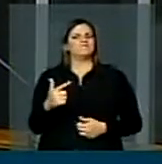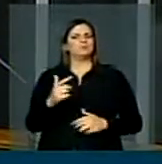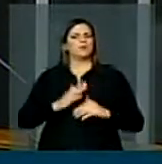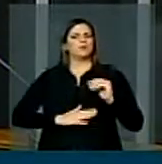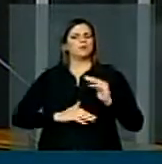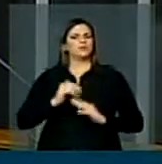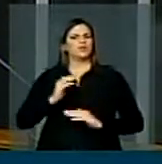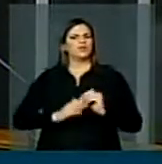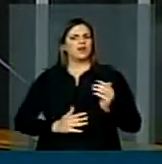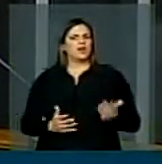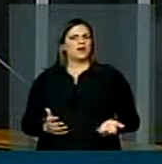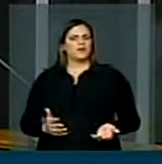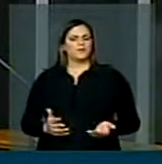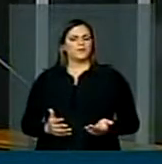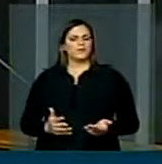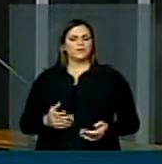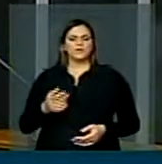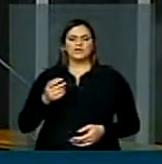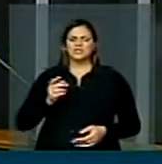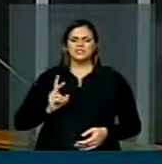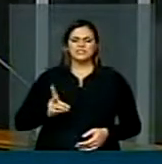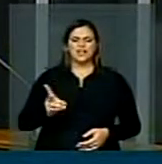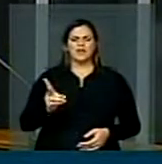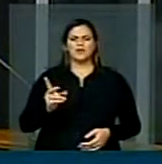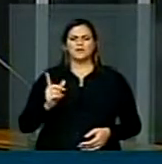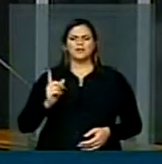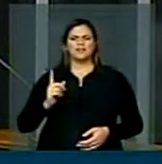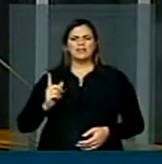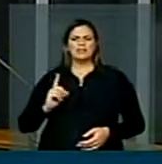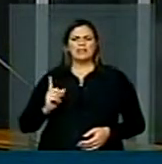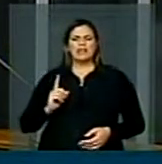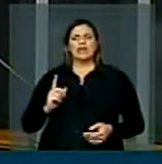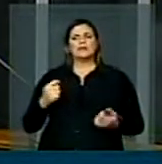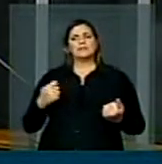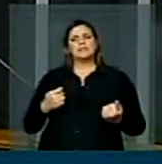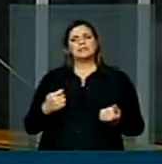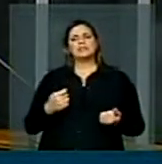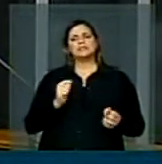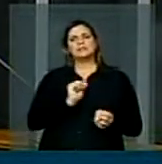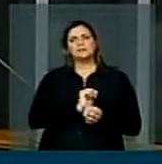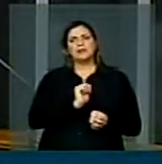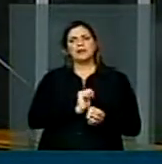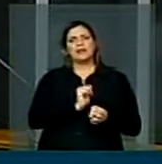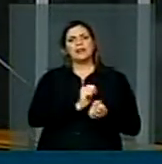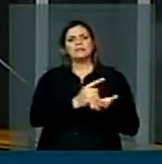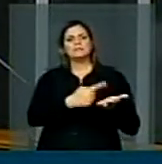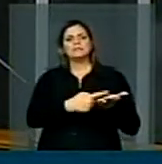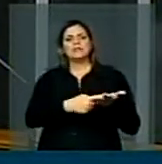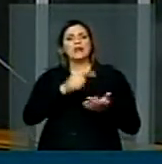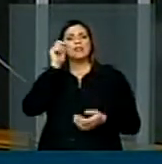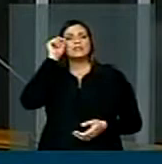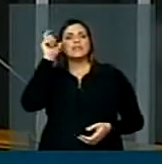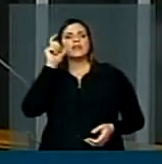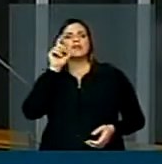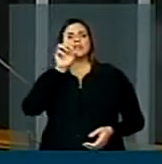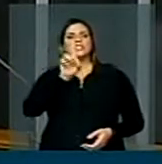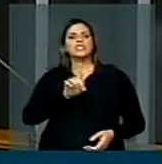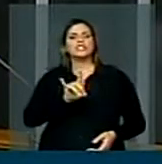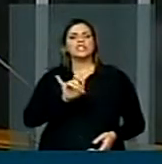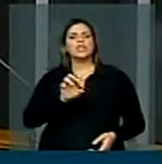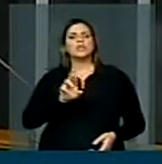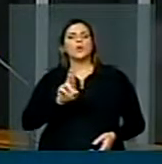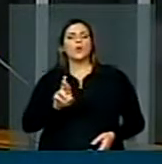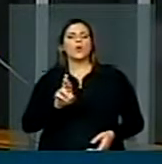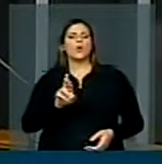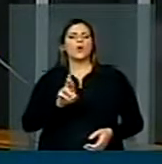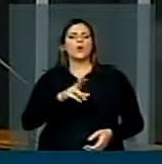atividades profissionais, que quase sempre dependem de entendimentos e interesses dos diretores dos